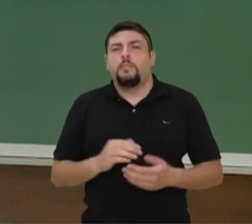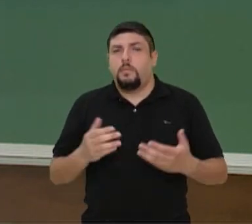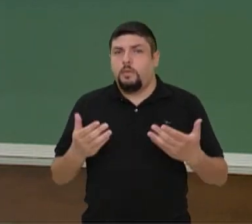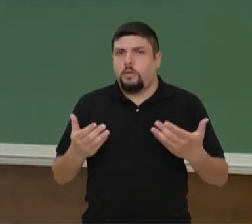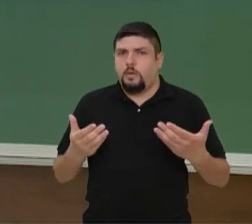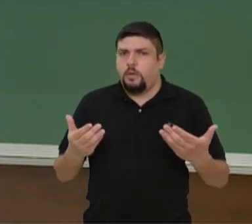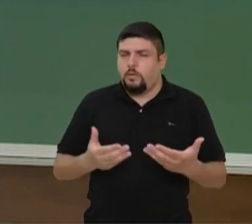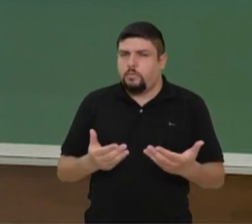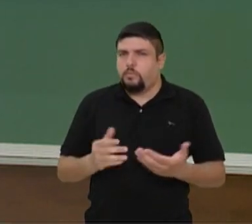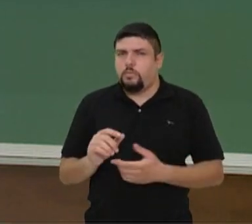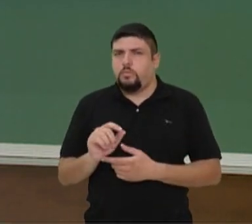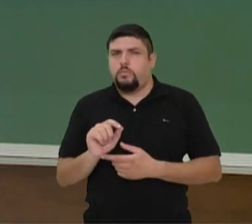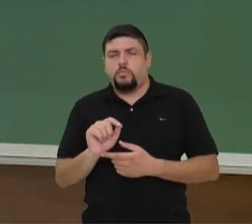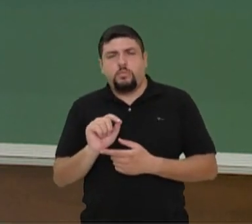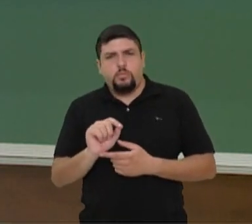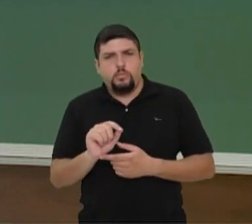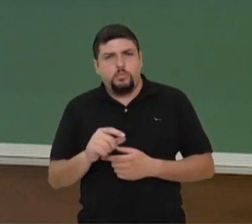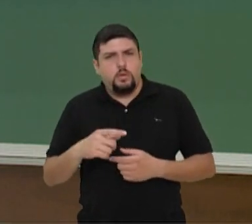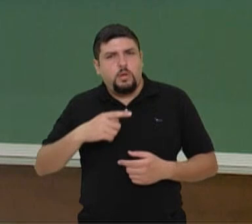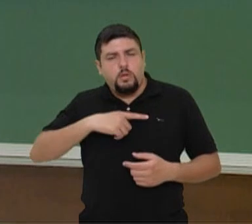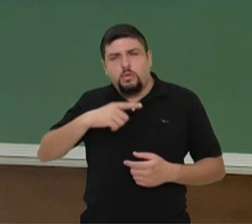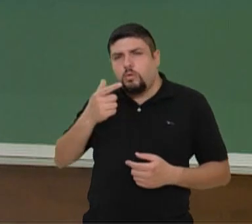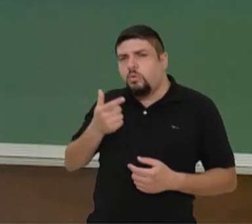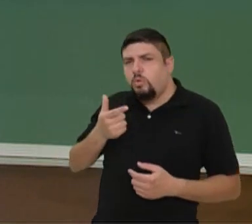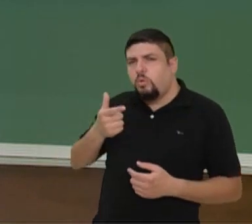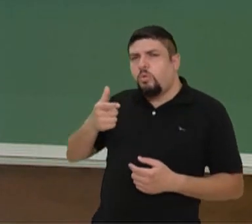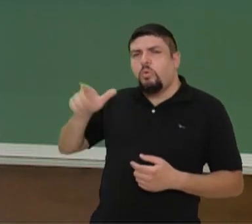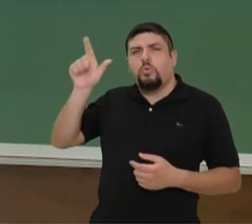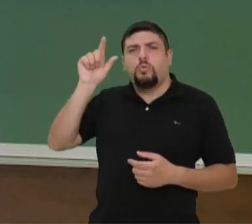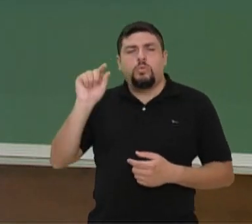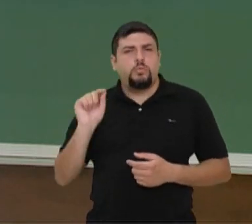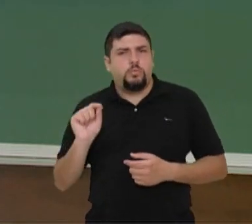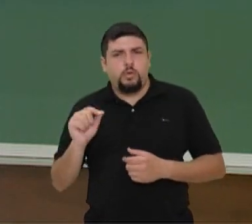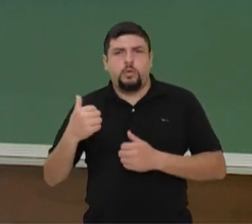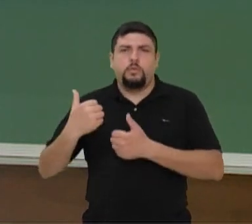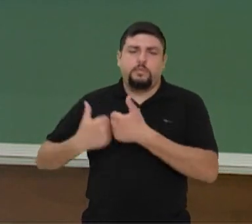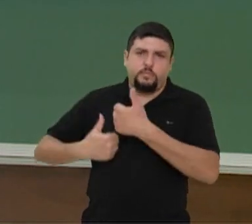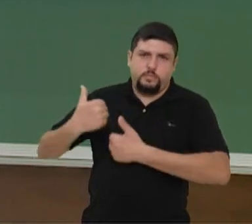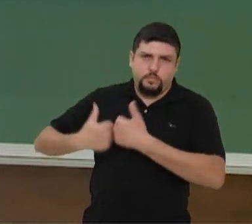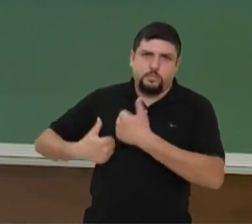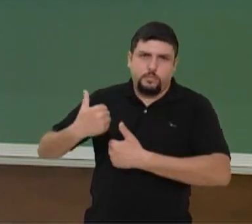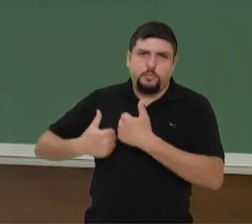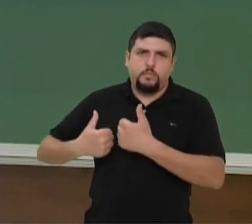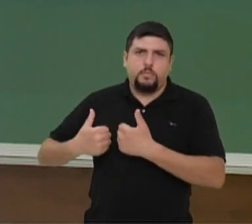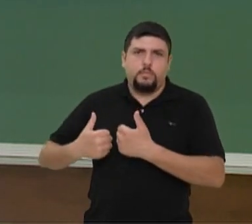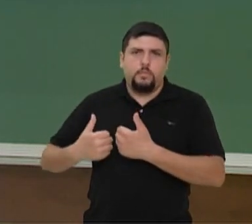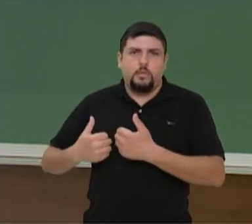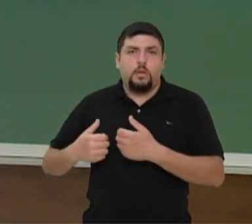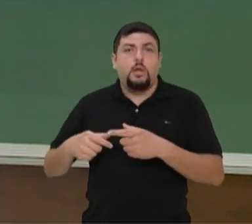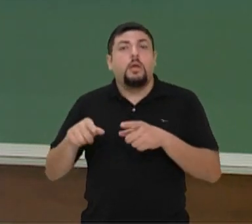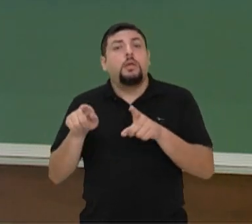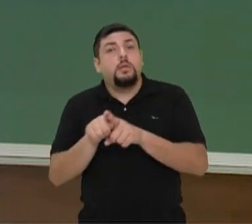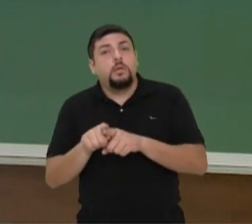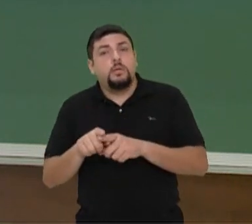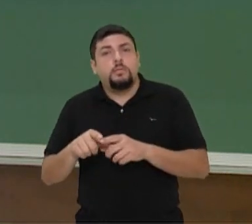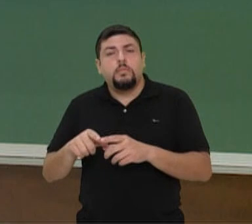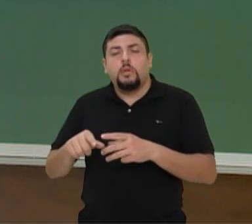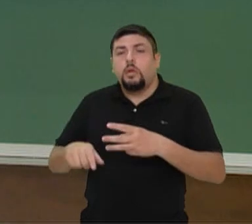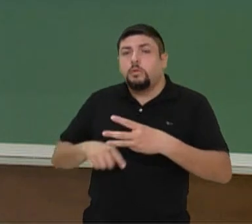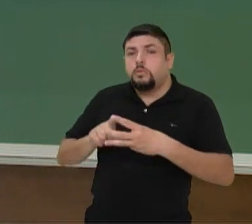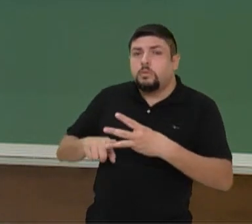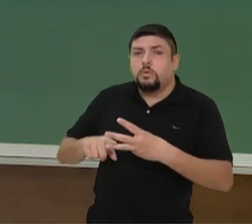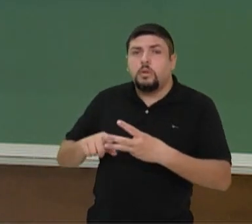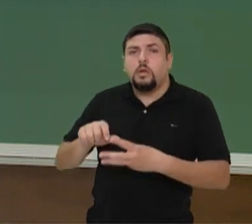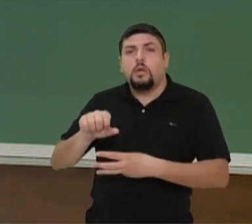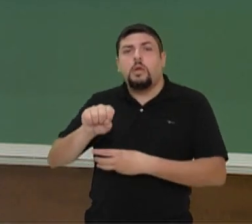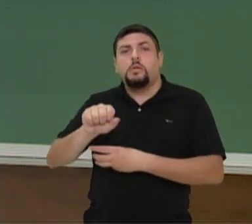Agora, nós temos um outro elemento fundamental que é o futebol. E durante esse período, o samba vai se constituir como um terceiro elemento bastante